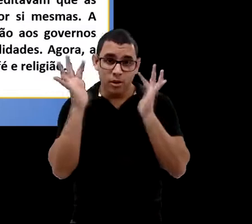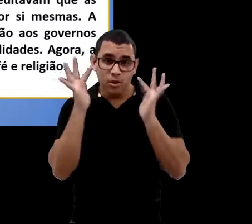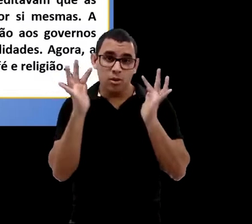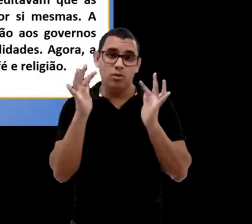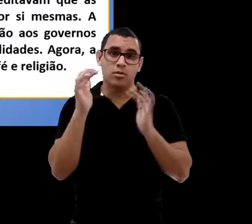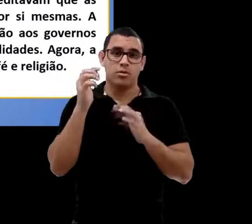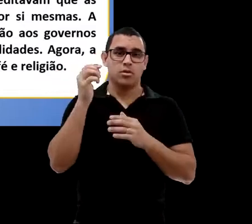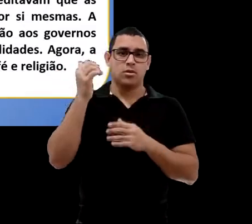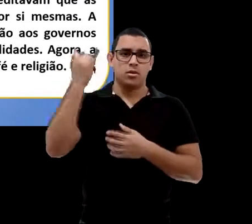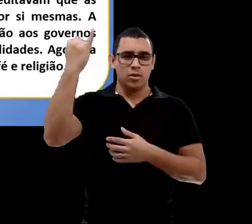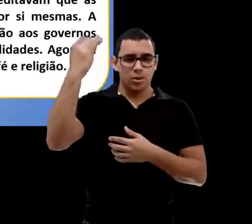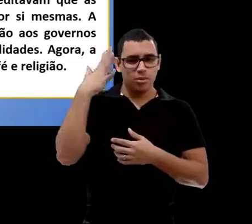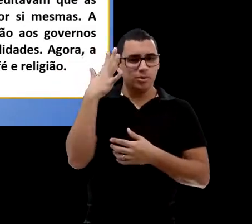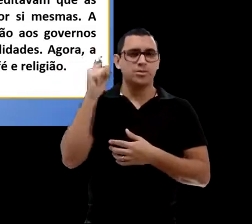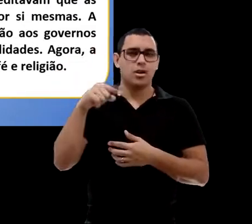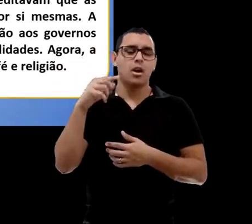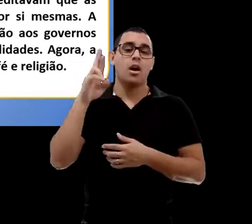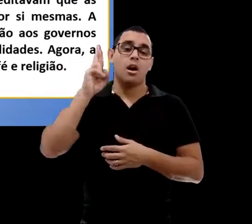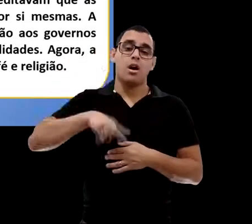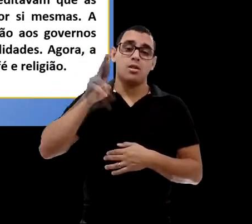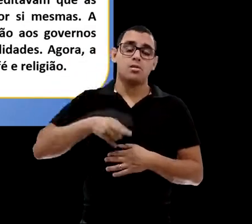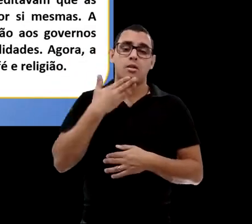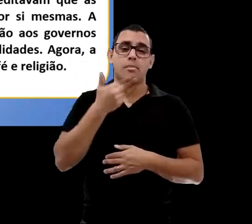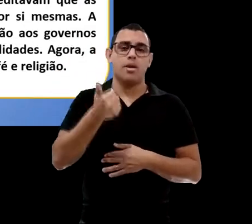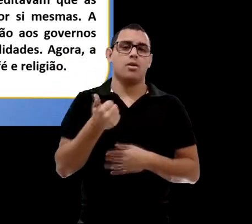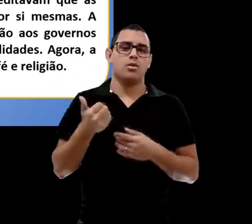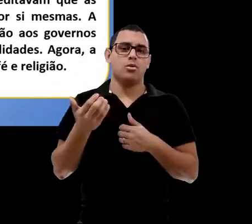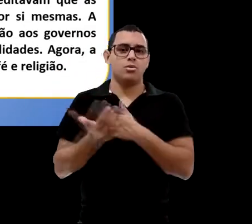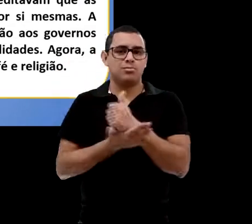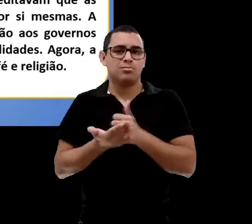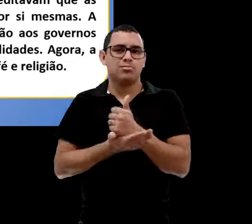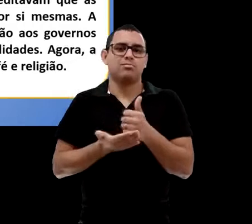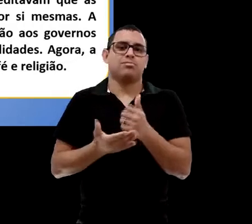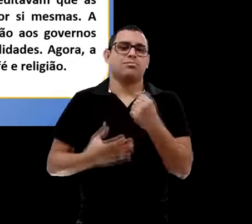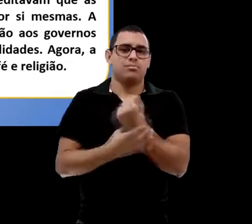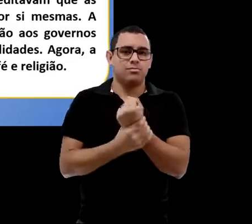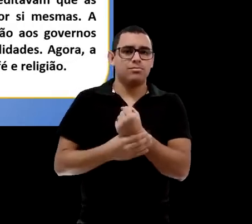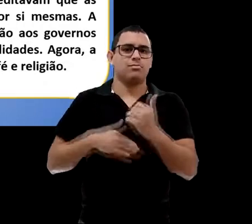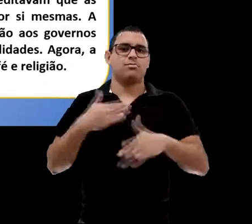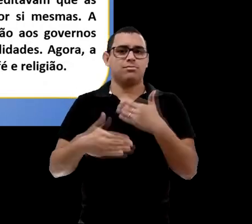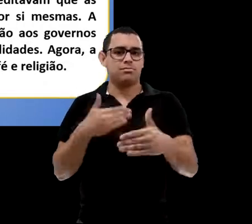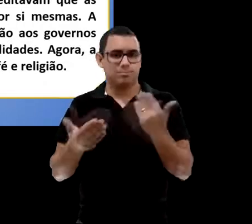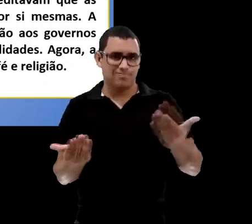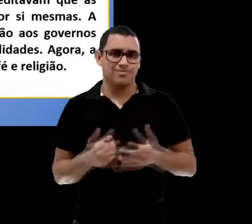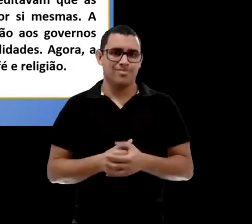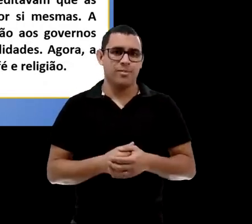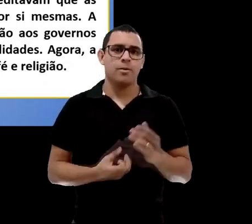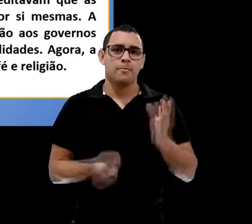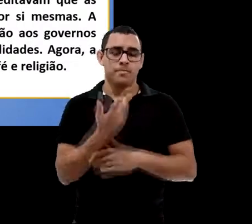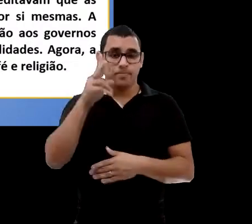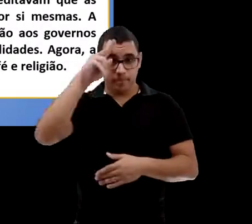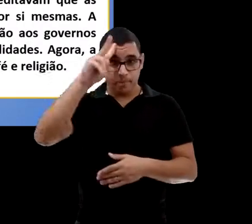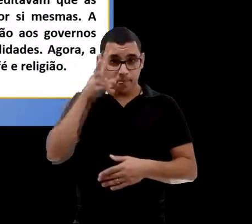filósofos iluministas, né? Para os filósofos iluministas, o uso da razão era a melhor maneira de construir um mundo baseado na verdade, na liberdade, no